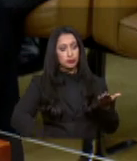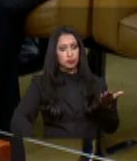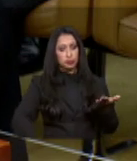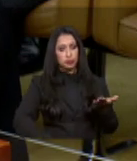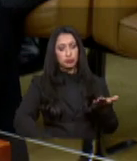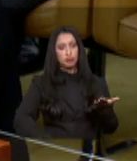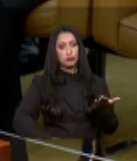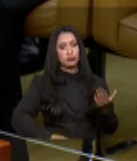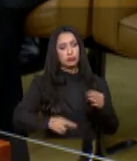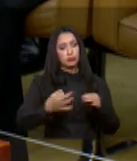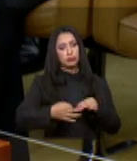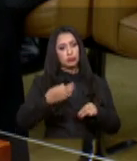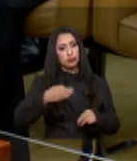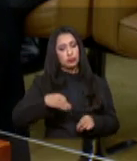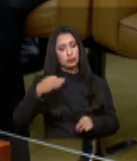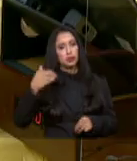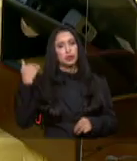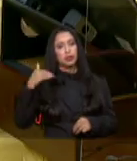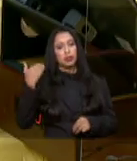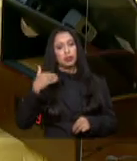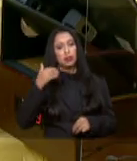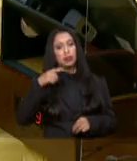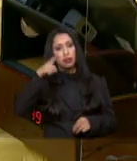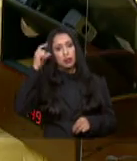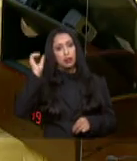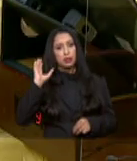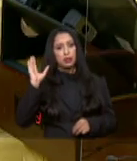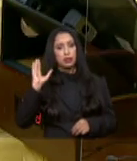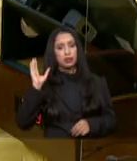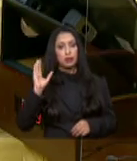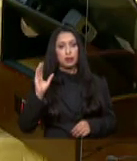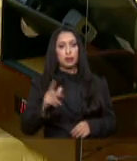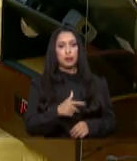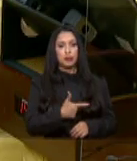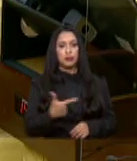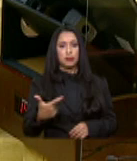pele clara, cabelos grisalhos, usa óculos de grau e veste um terno preto.